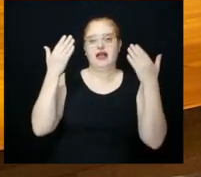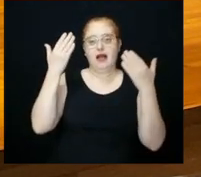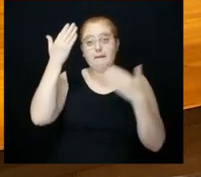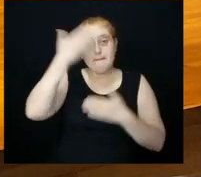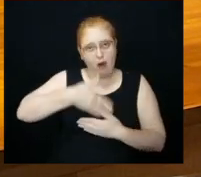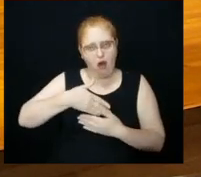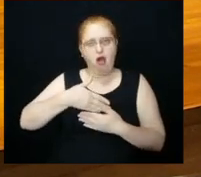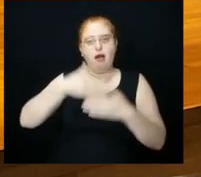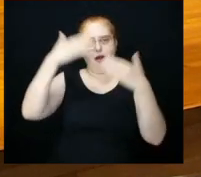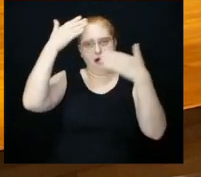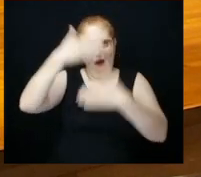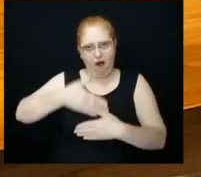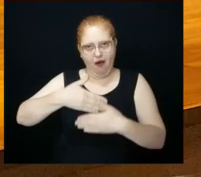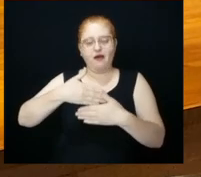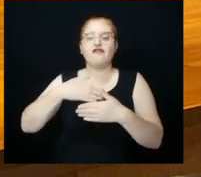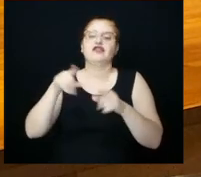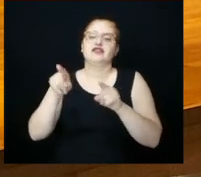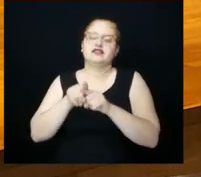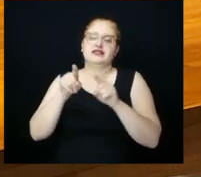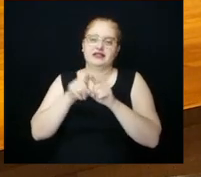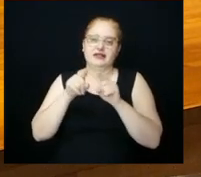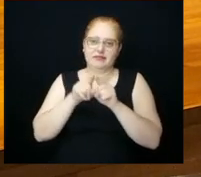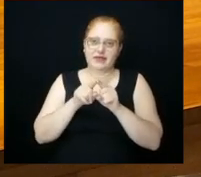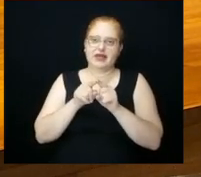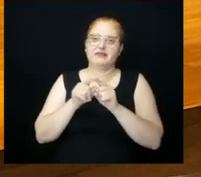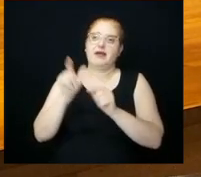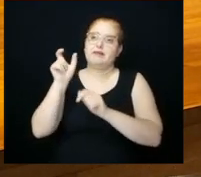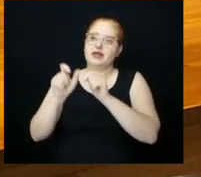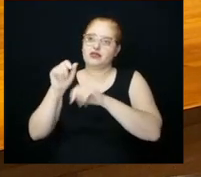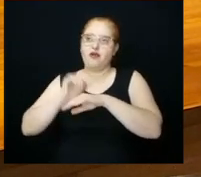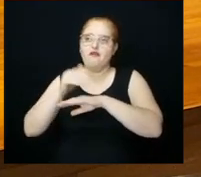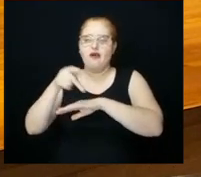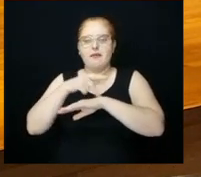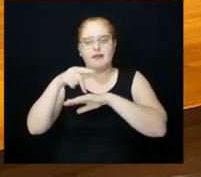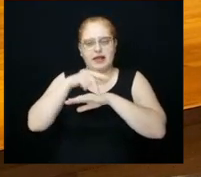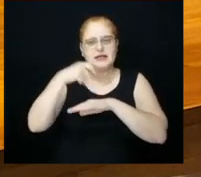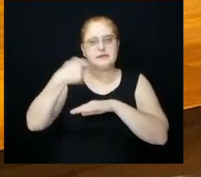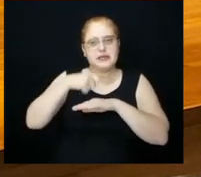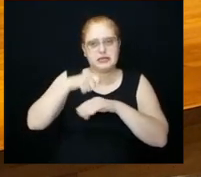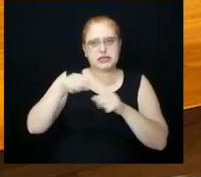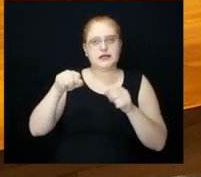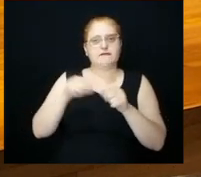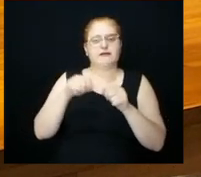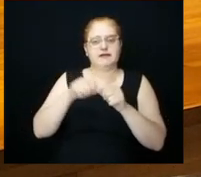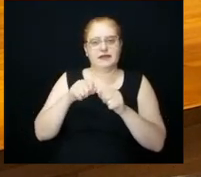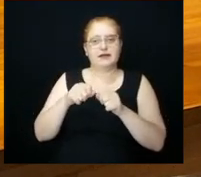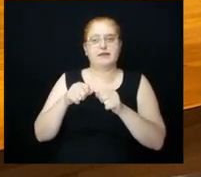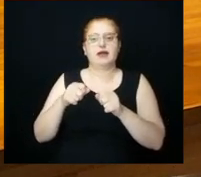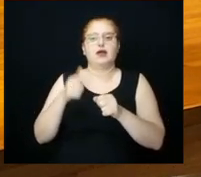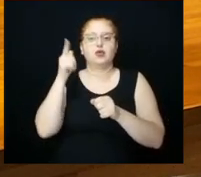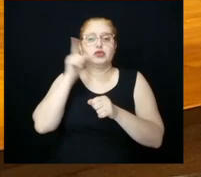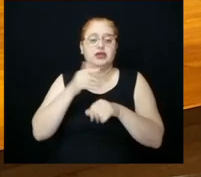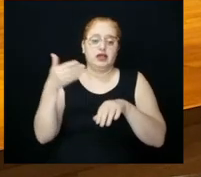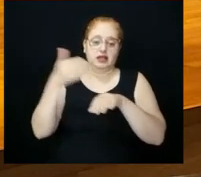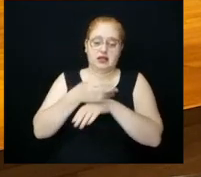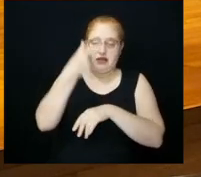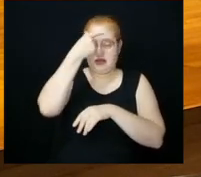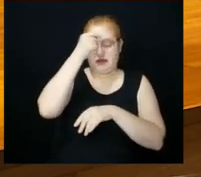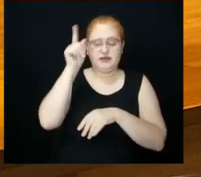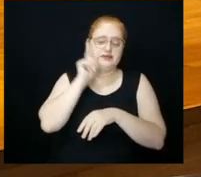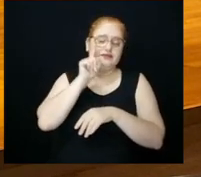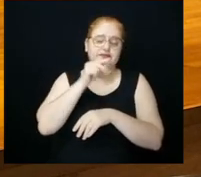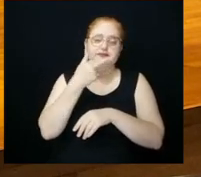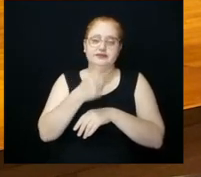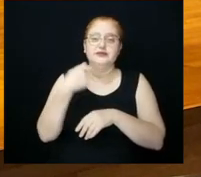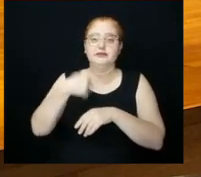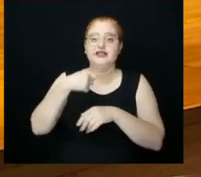e para vários níveis de escolaridade, um exame em inglês, então, que é feito e que muitas vezes para se candidatar também a universidades dos Estados Unidos e da